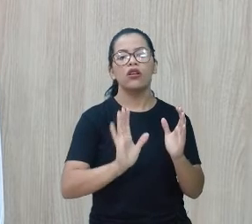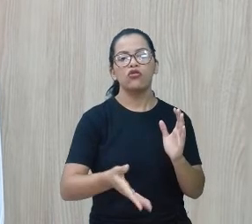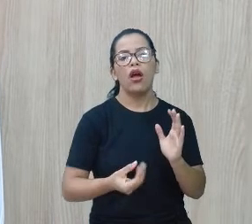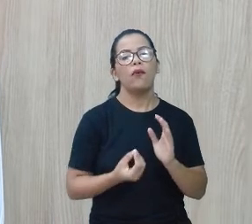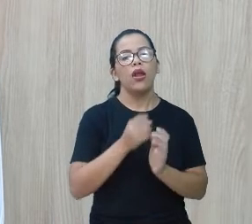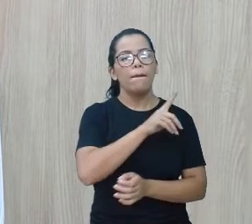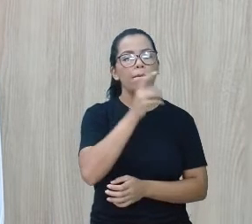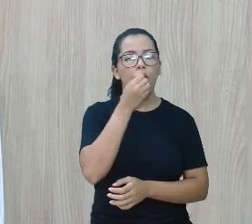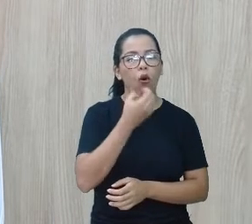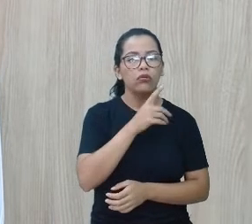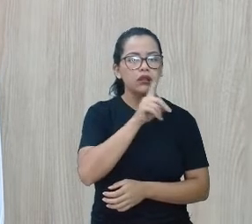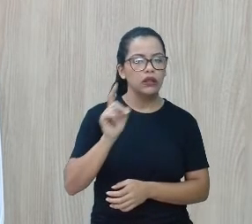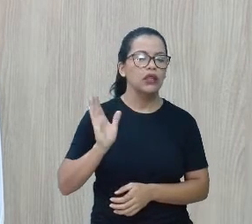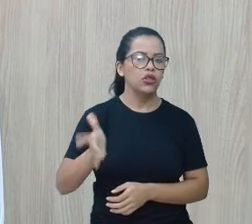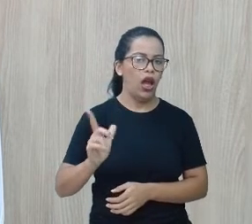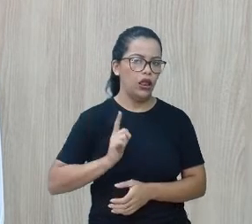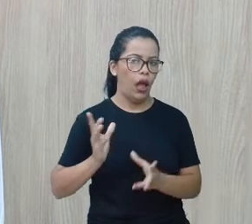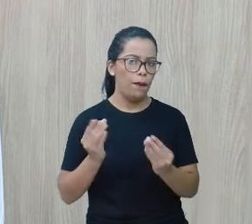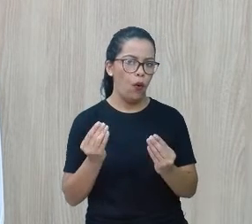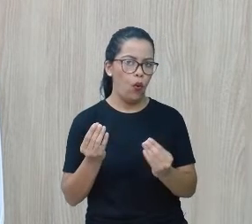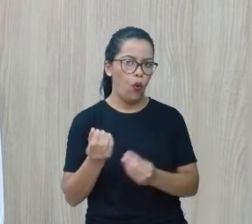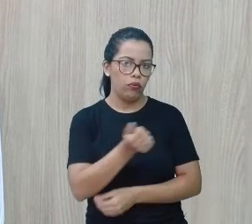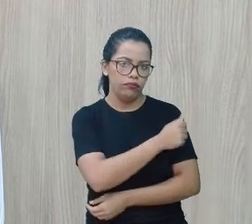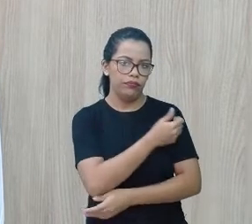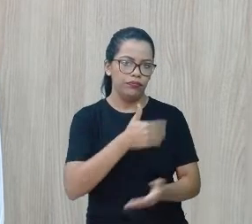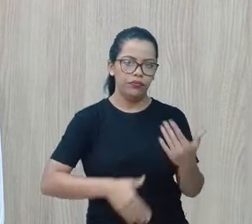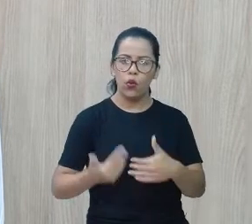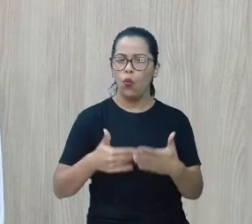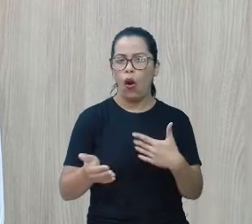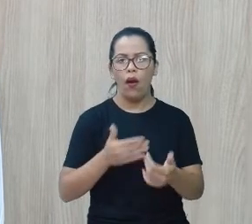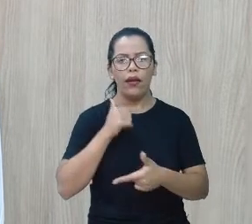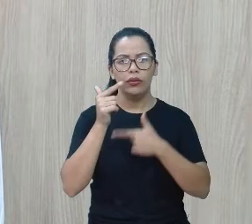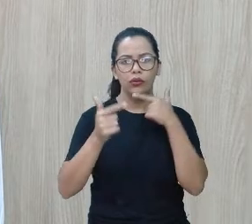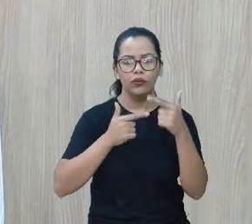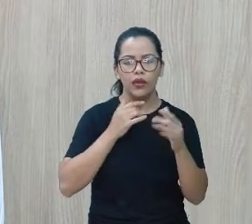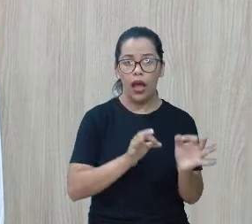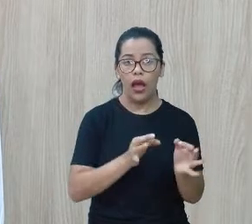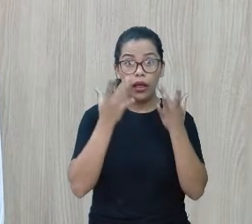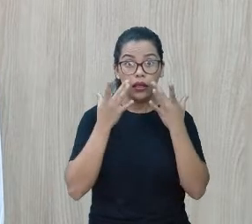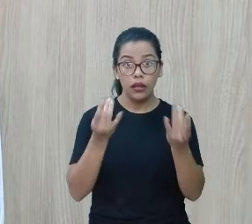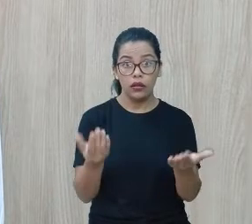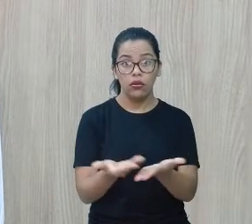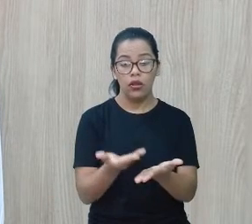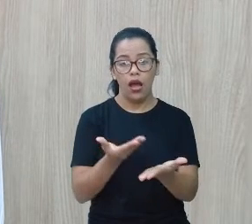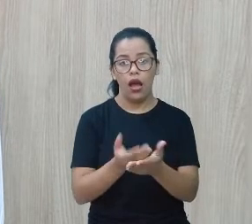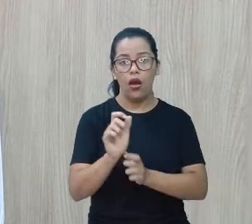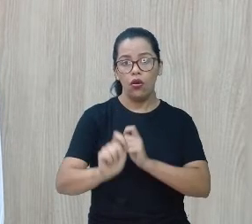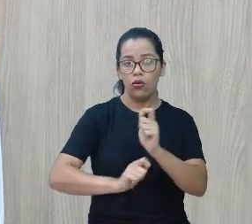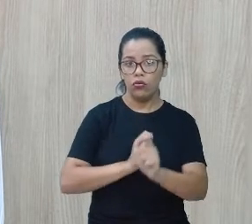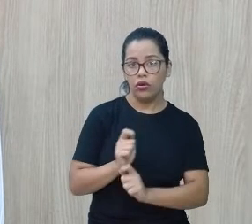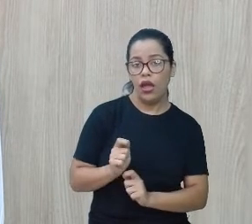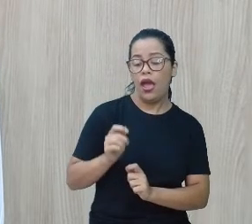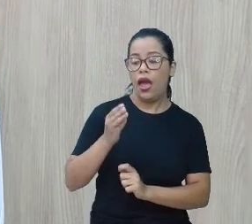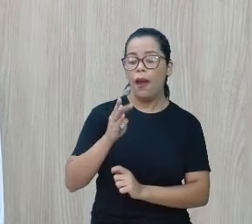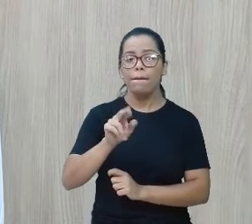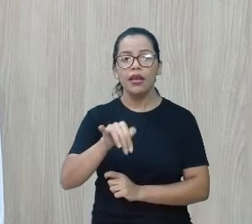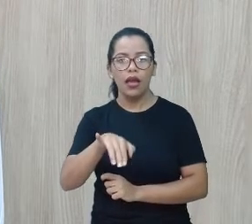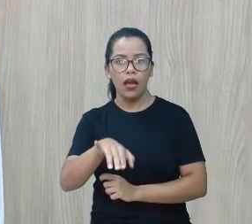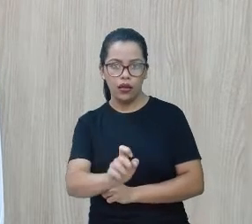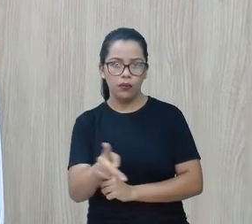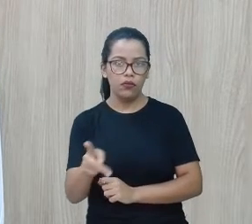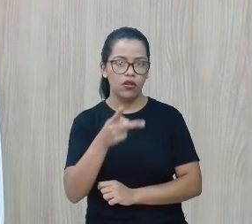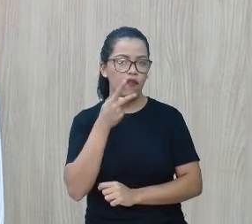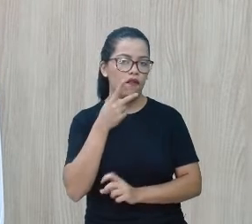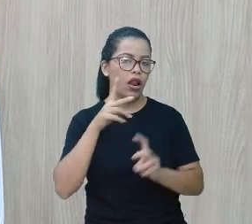certo? Então, qualquer dúvida, presta bem atenção na aula, tá bom? A professora Briana vai trabalhar com a ideia de algoritmo e